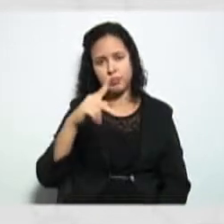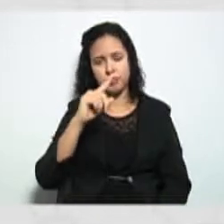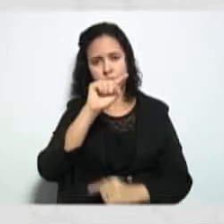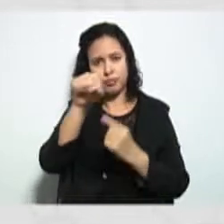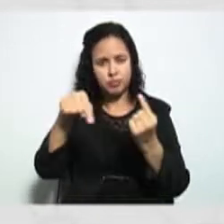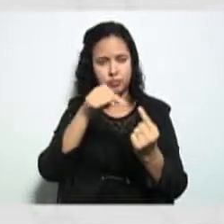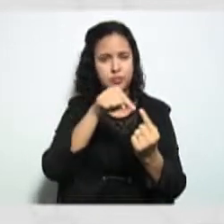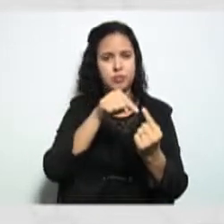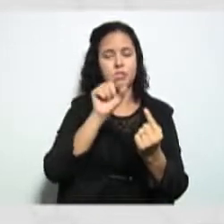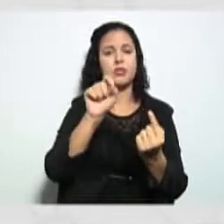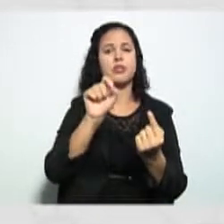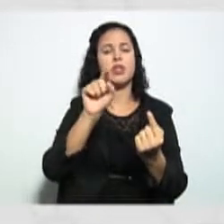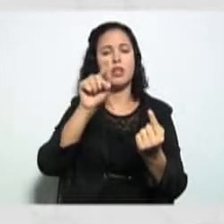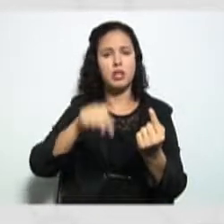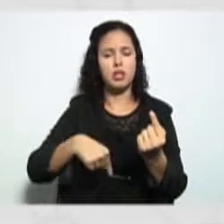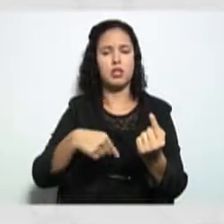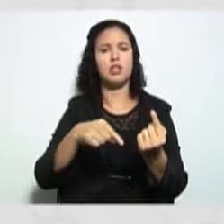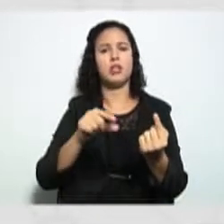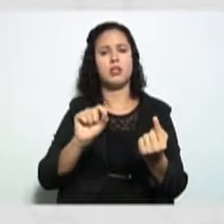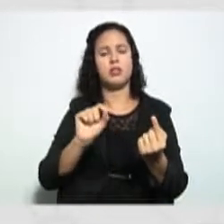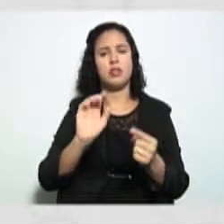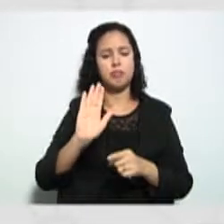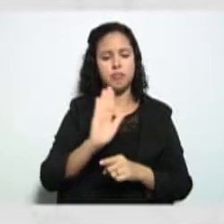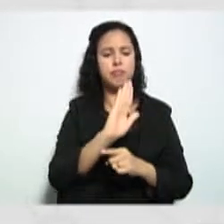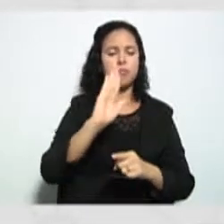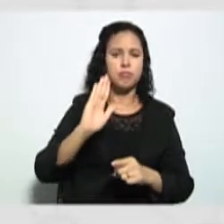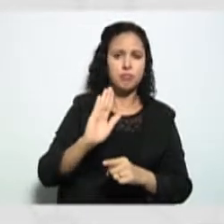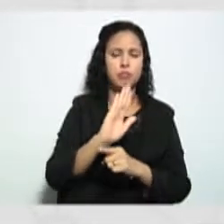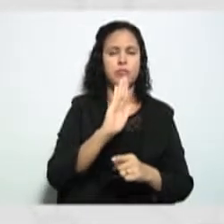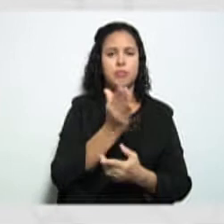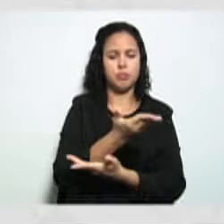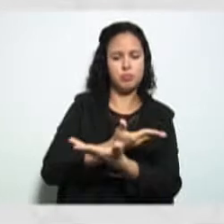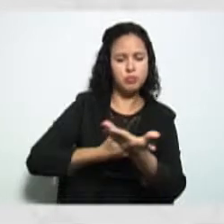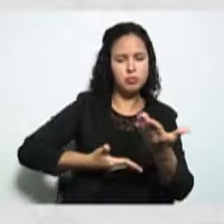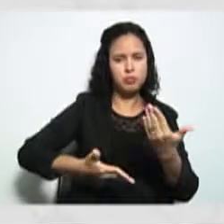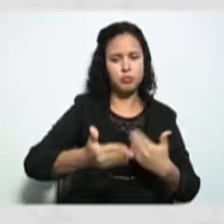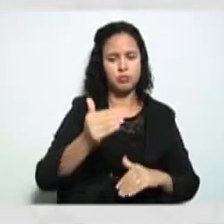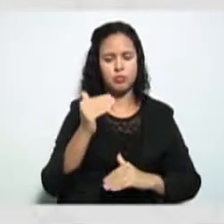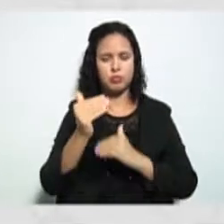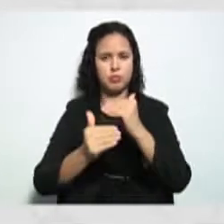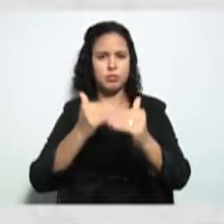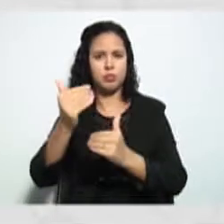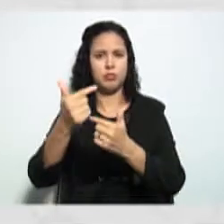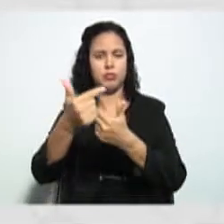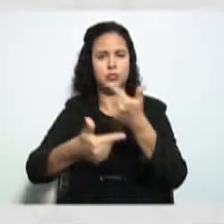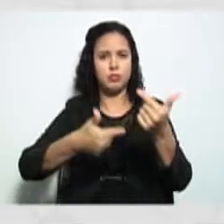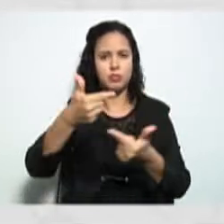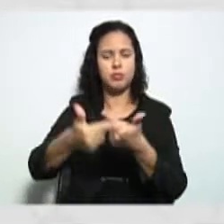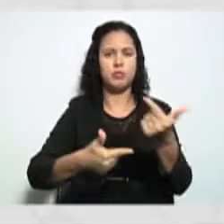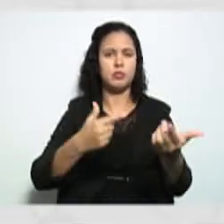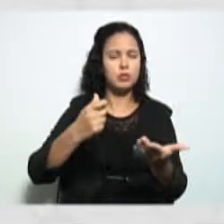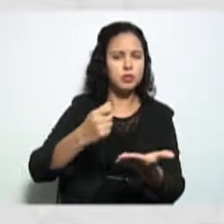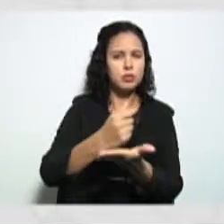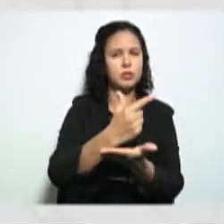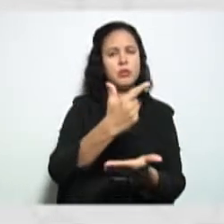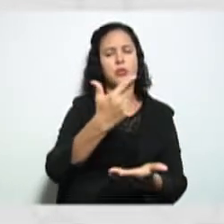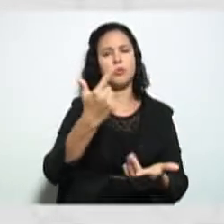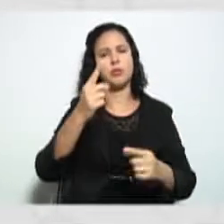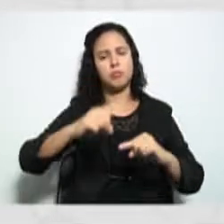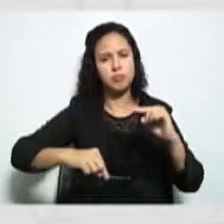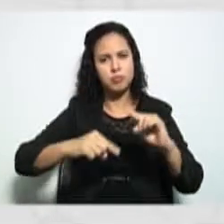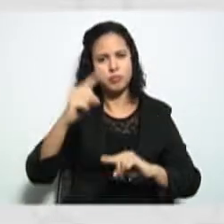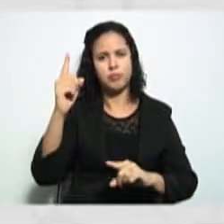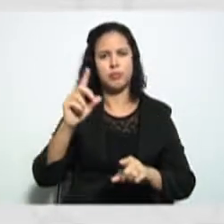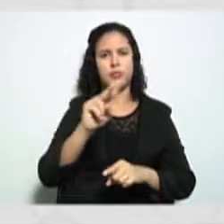A finalidade da cooperativa é viabilizar e desenvolver atividades de consumo, de produção,